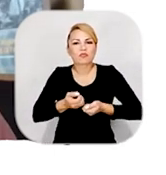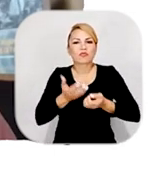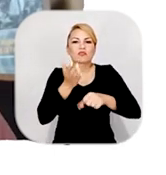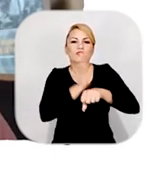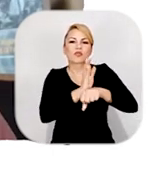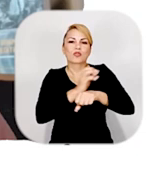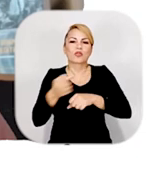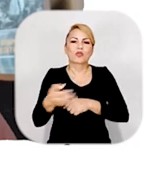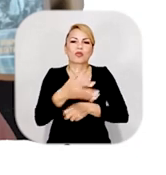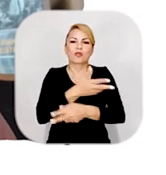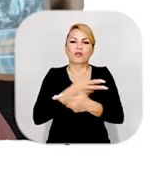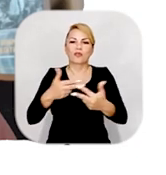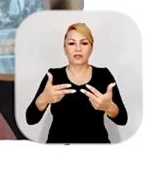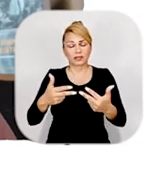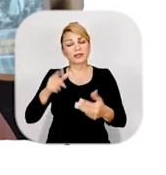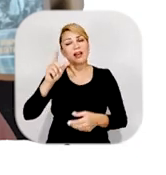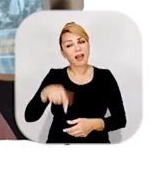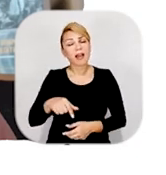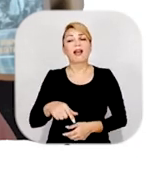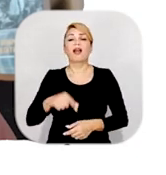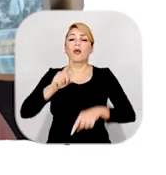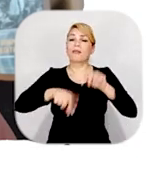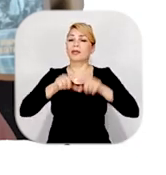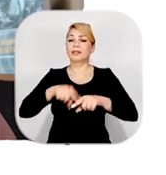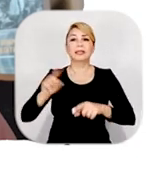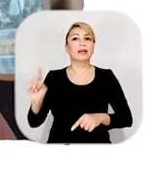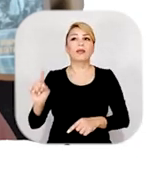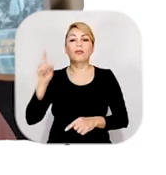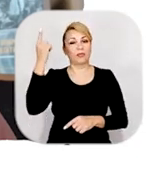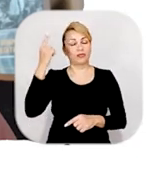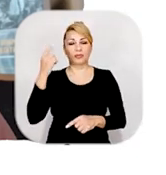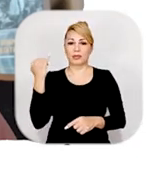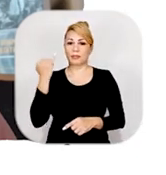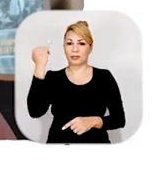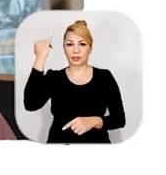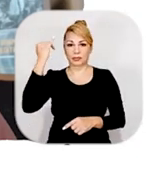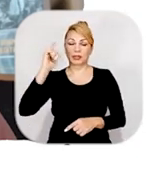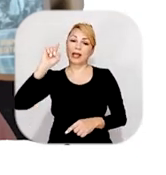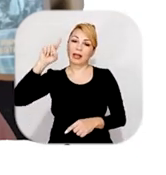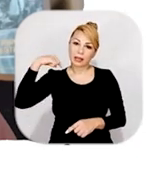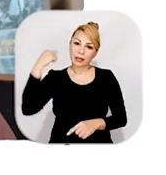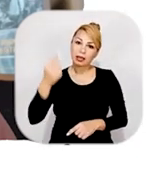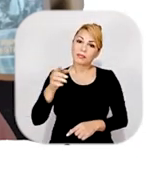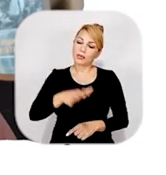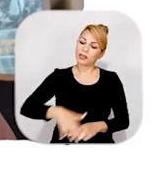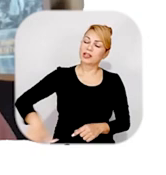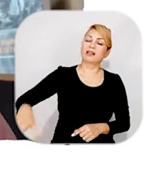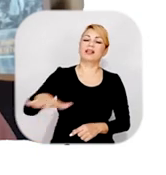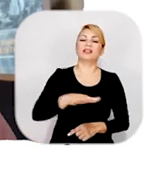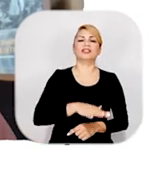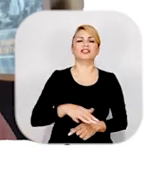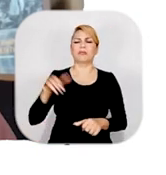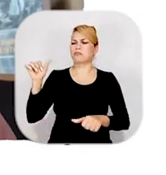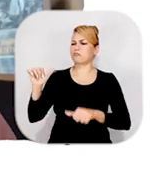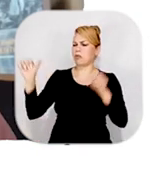e o material é único, né? Depois do Snetlag, a região mudou tanto.